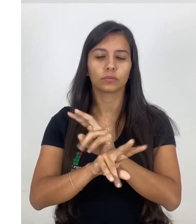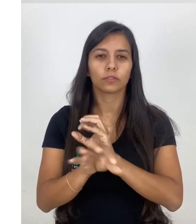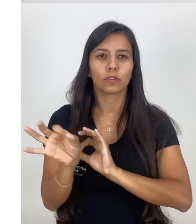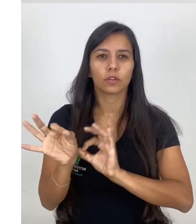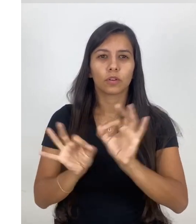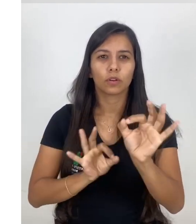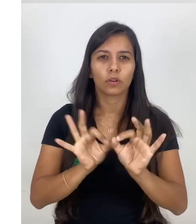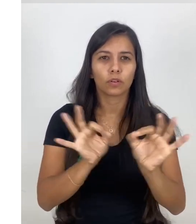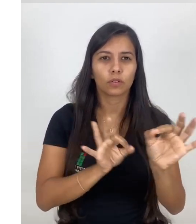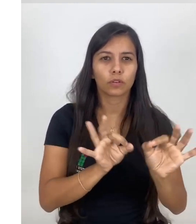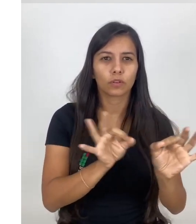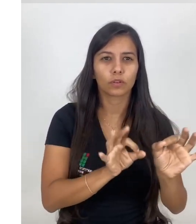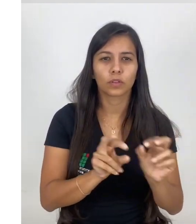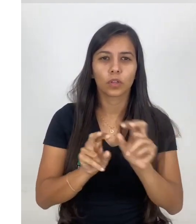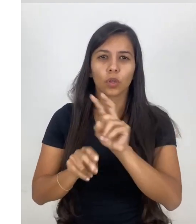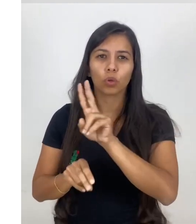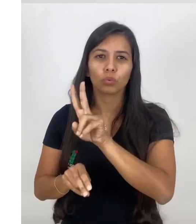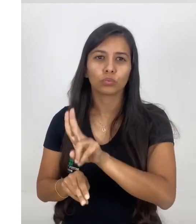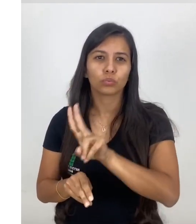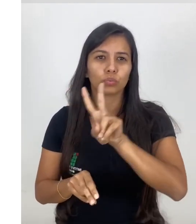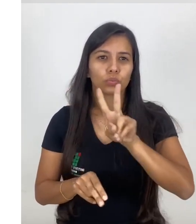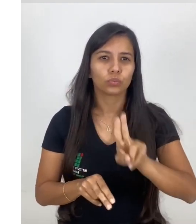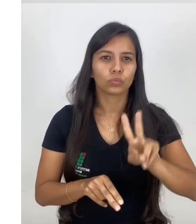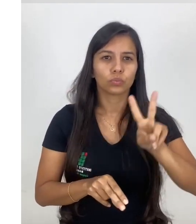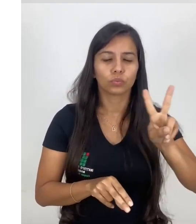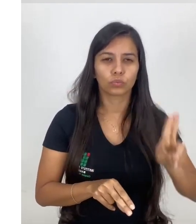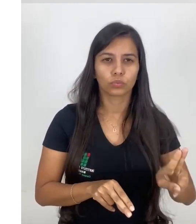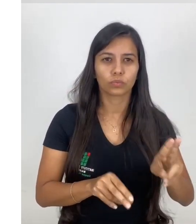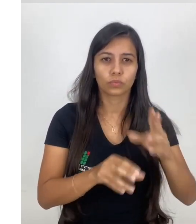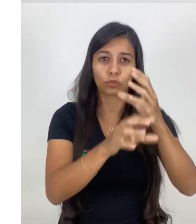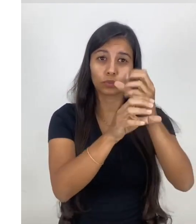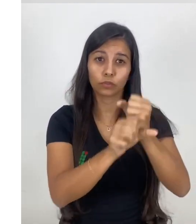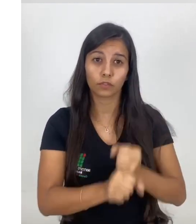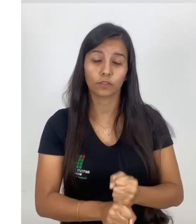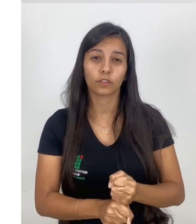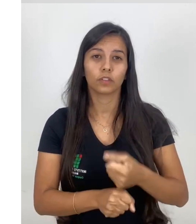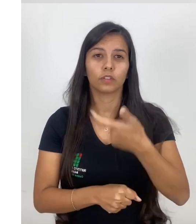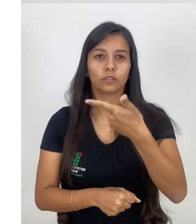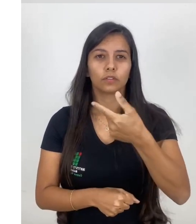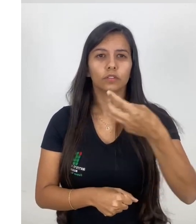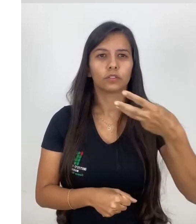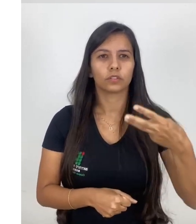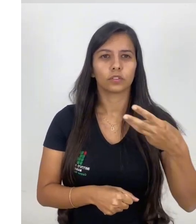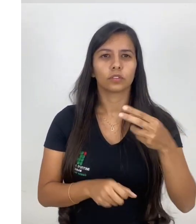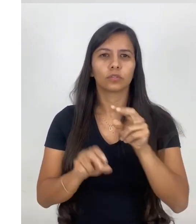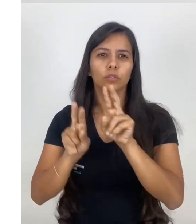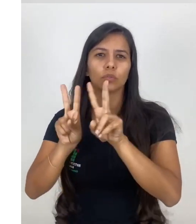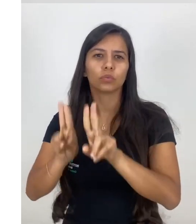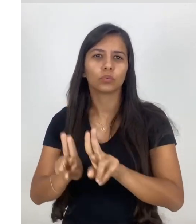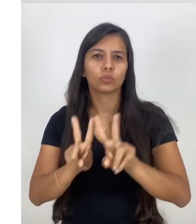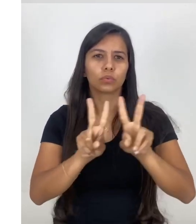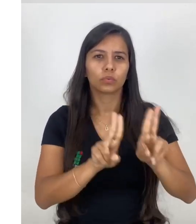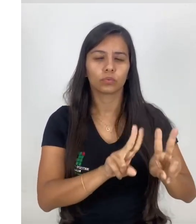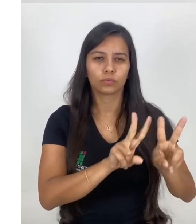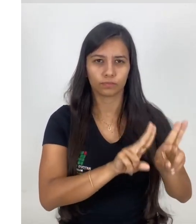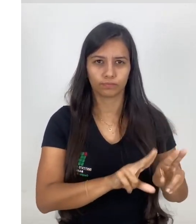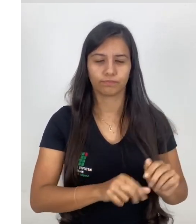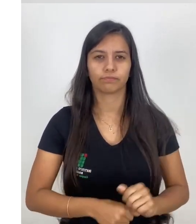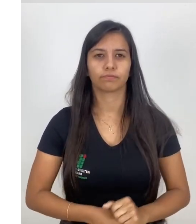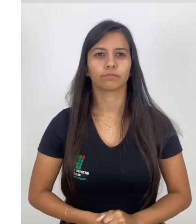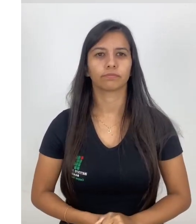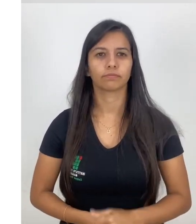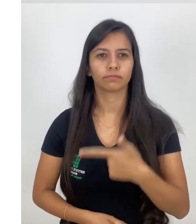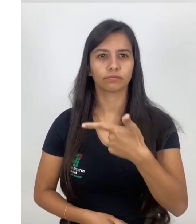46 cromossomos, eles ficam organizados em pares, que são total 23 pares.